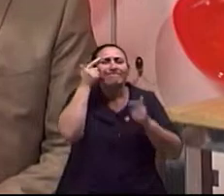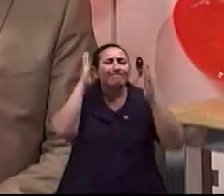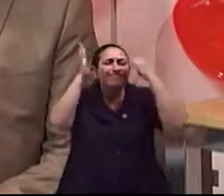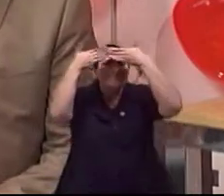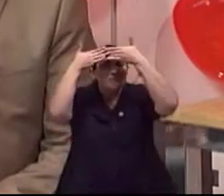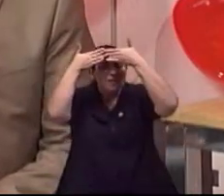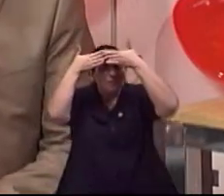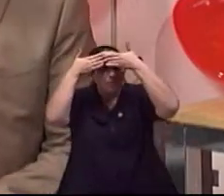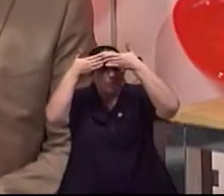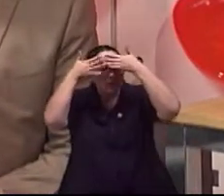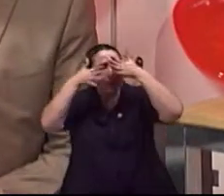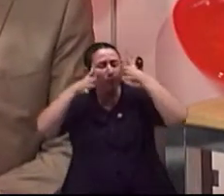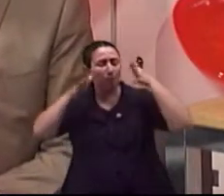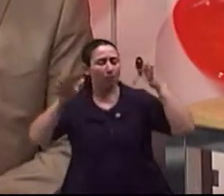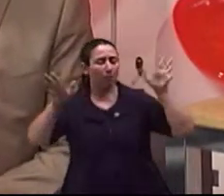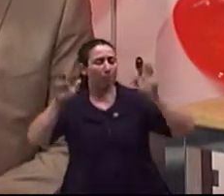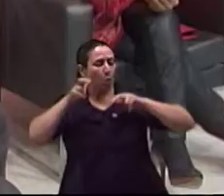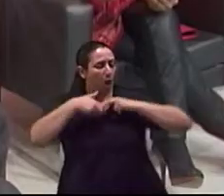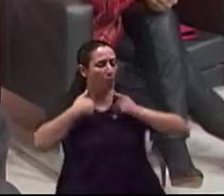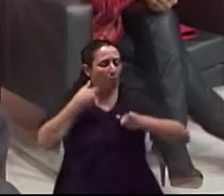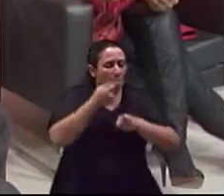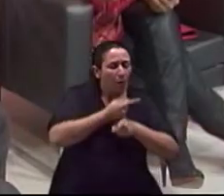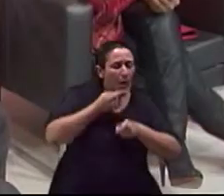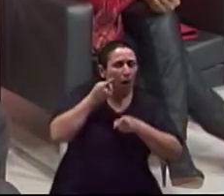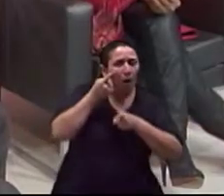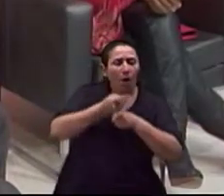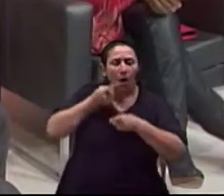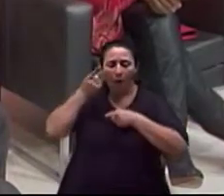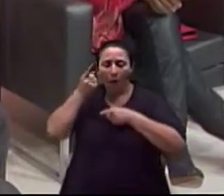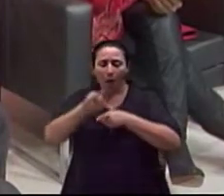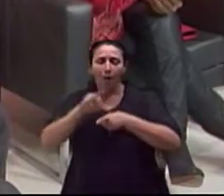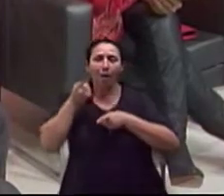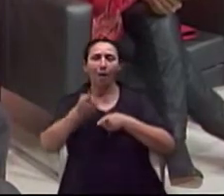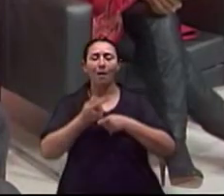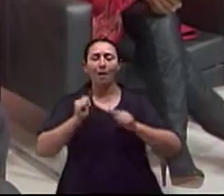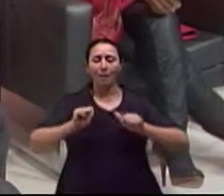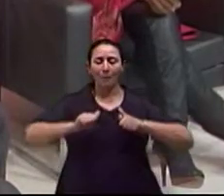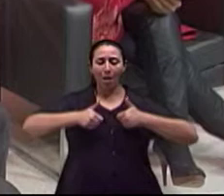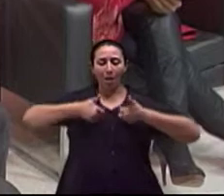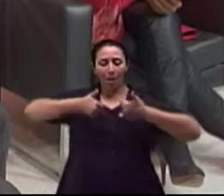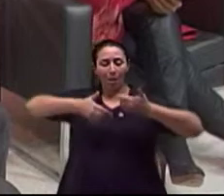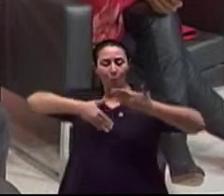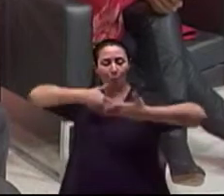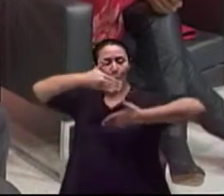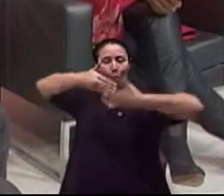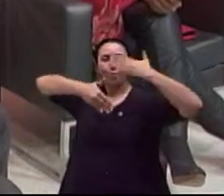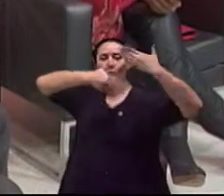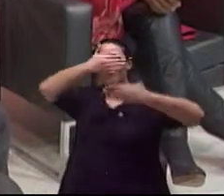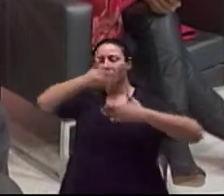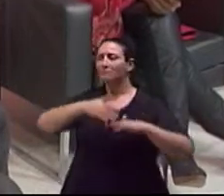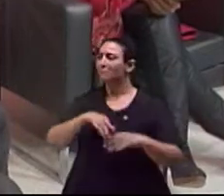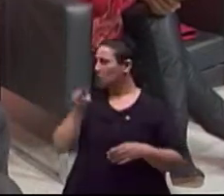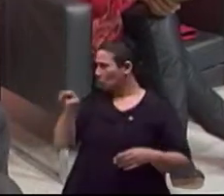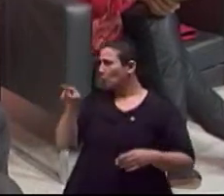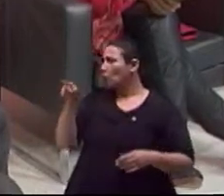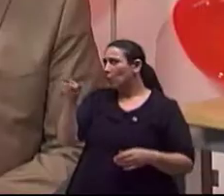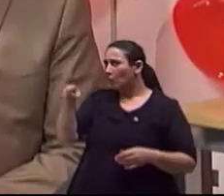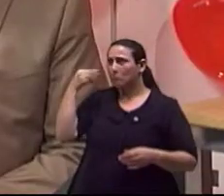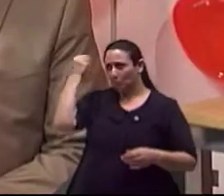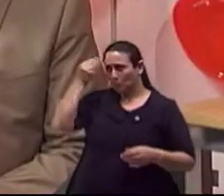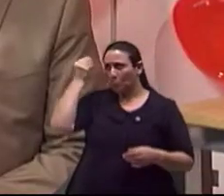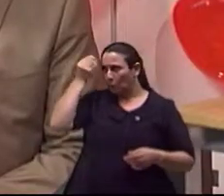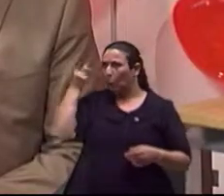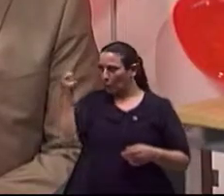novas perguntas e assim seguimos crescendo uhum Claro e e e tu como psicólogo tu trabalha esse conjunto né Isso é que é